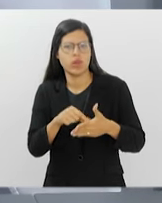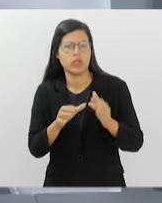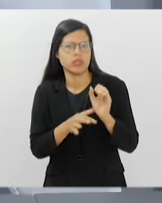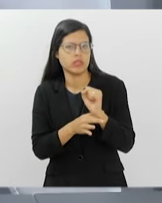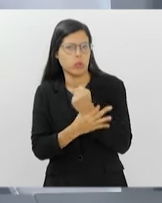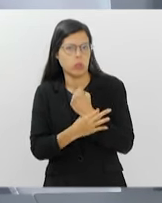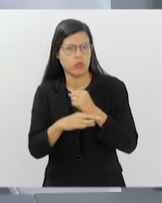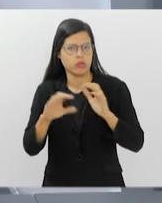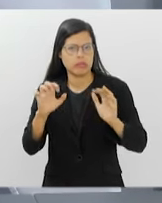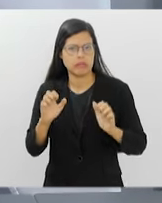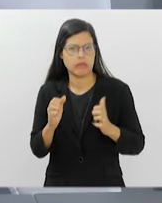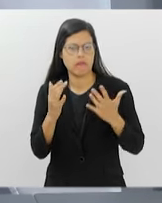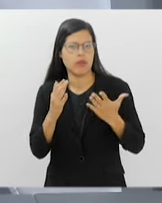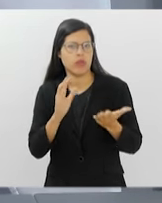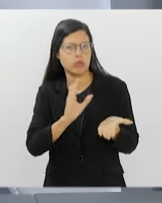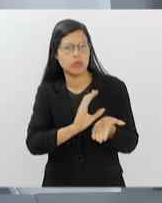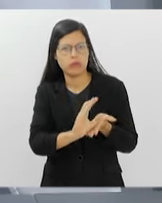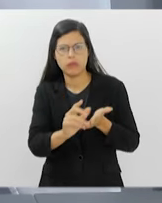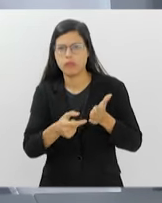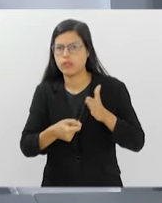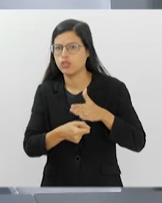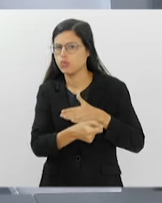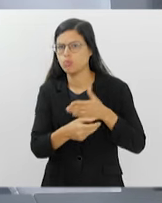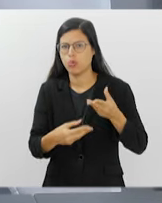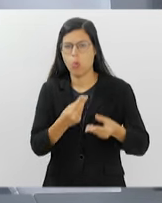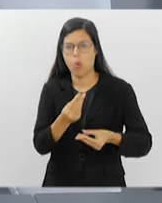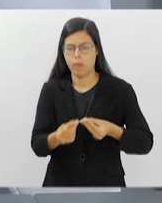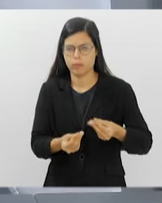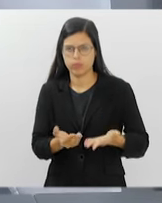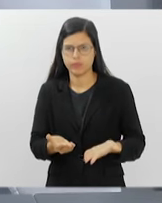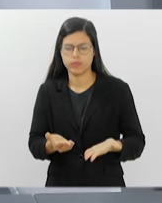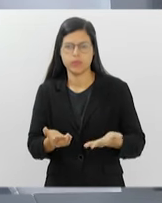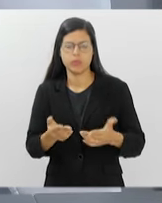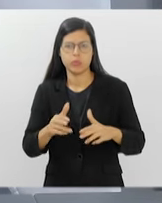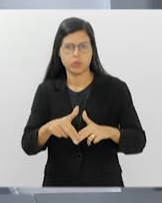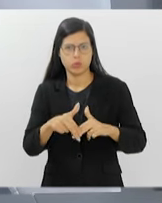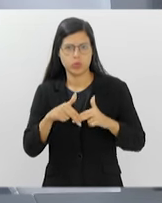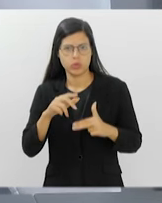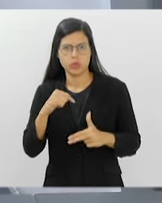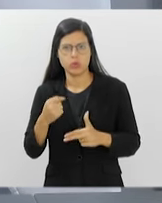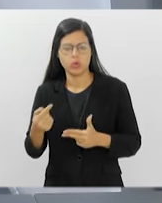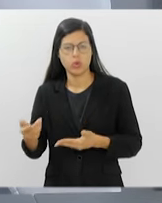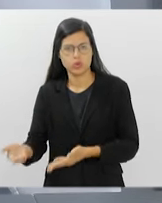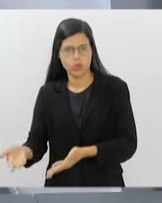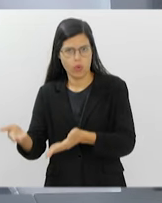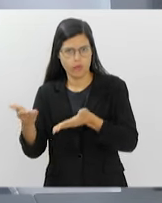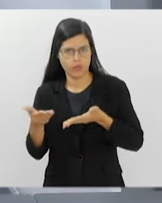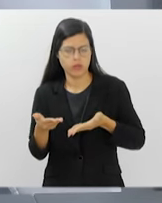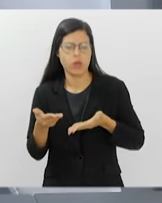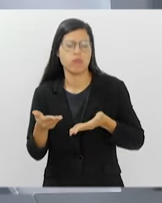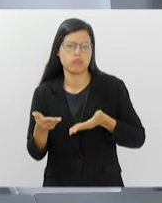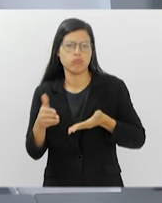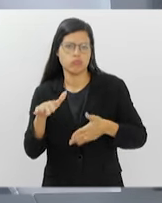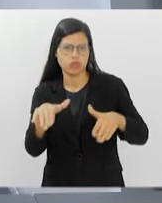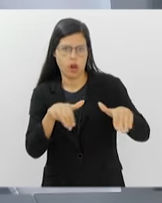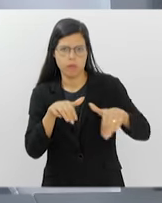tem investido enfim para isso nós convidamos e convocamos algumas